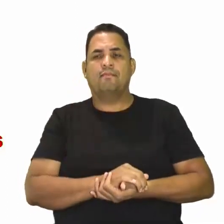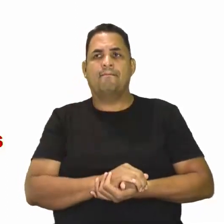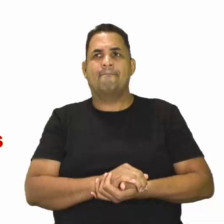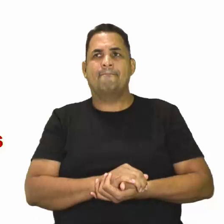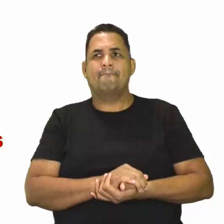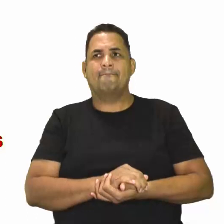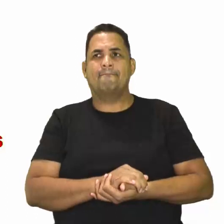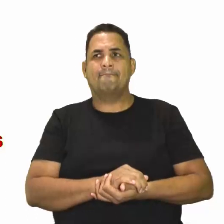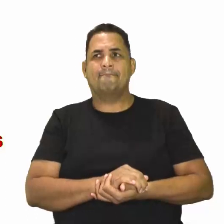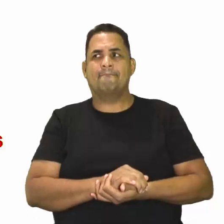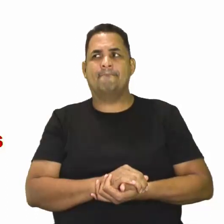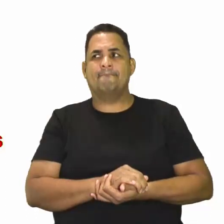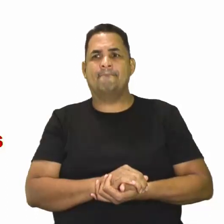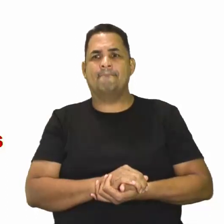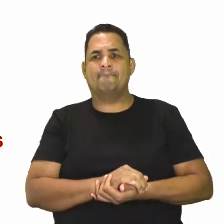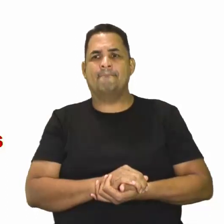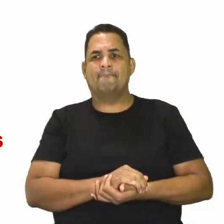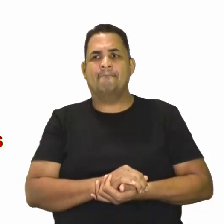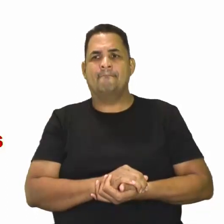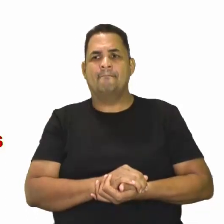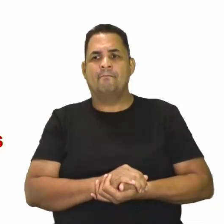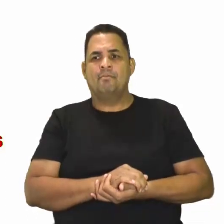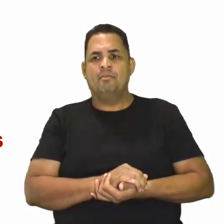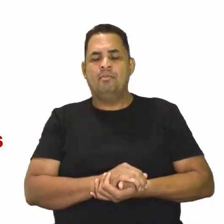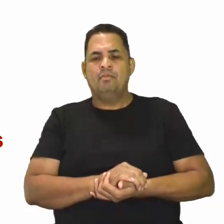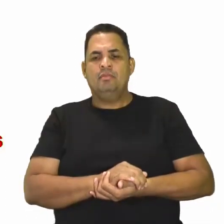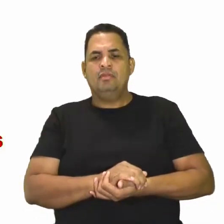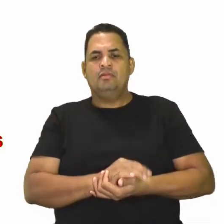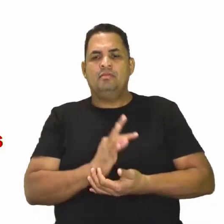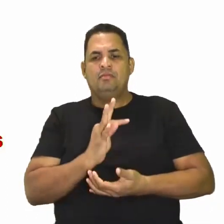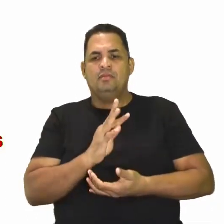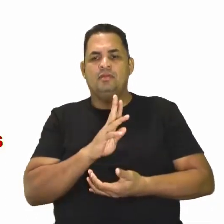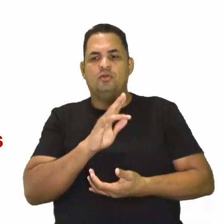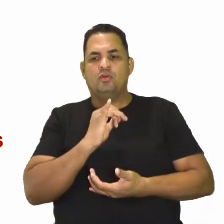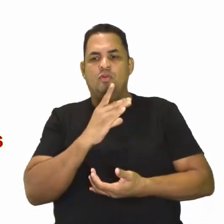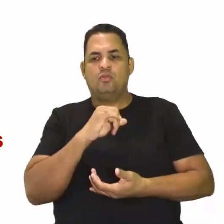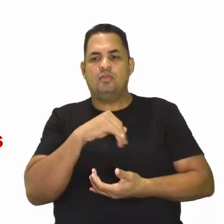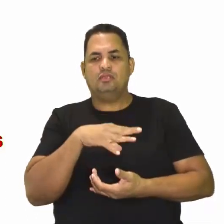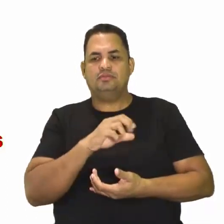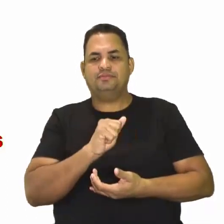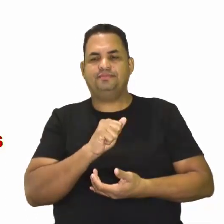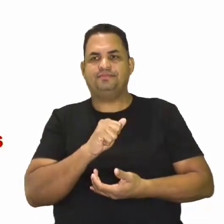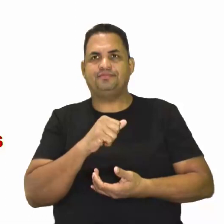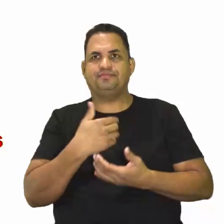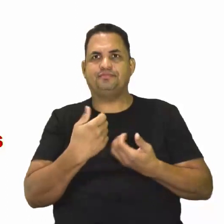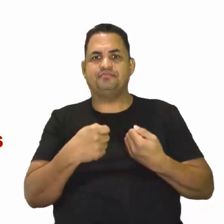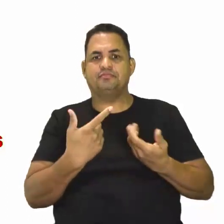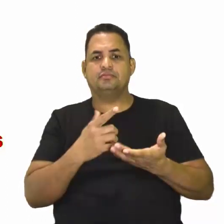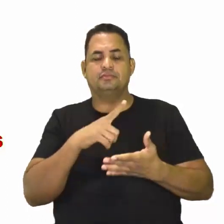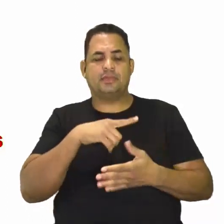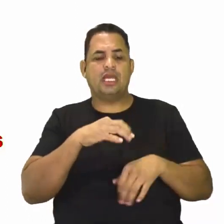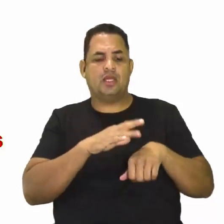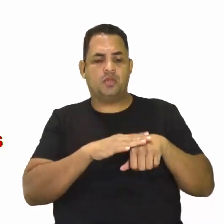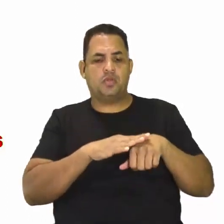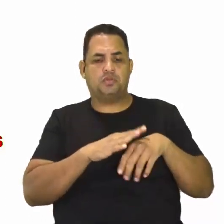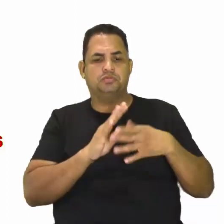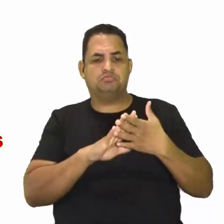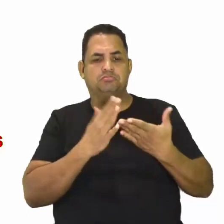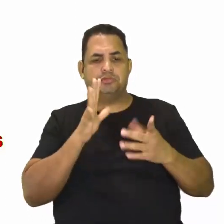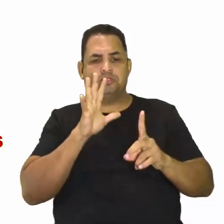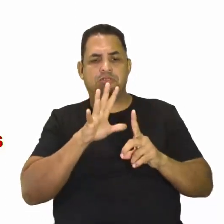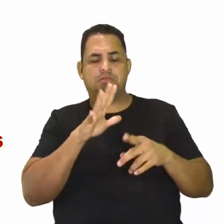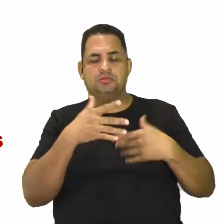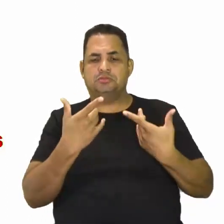com o tucumã tem as mesmas necessidades? Tem doenças que podem atingir os